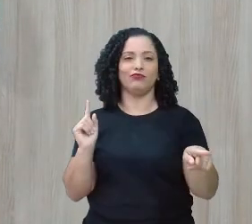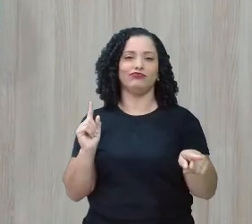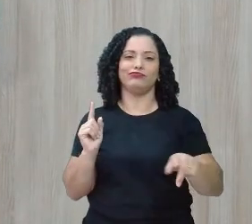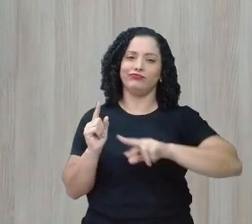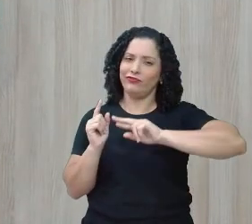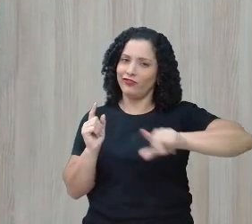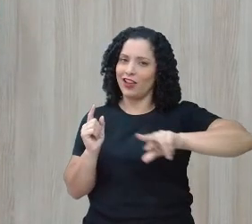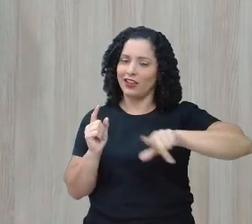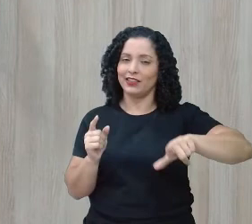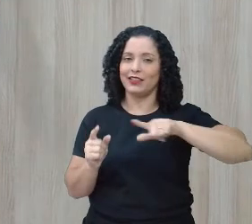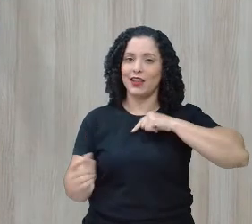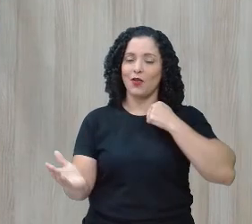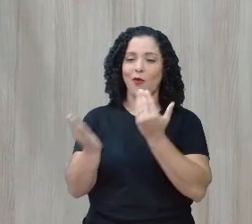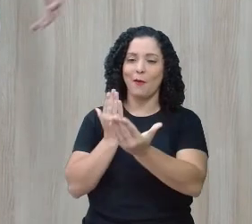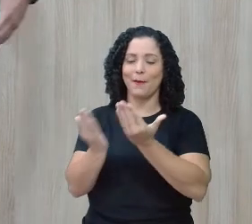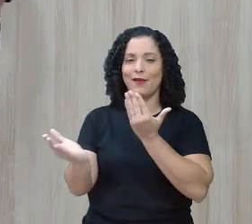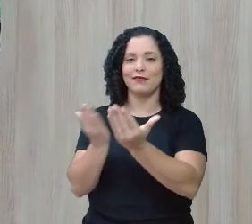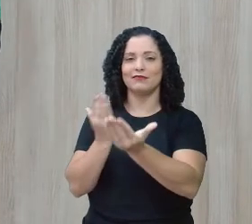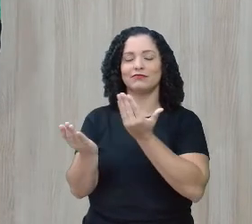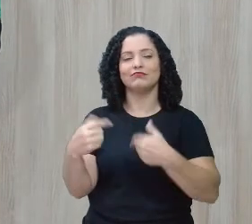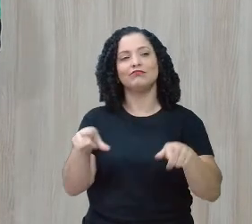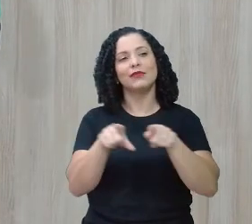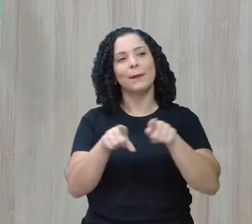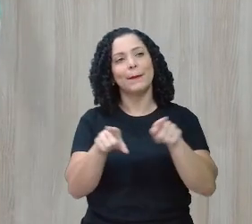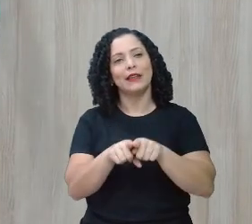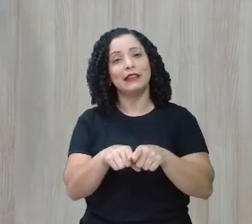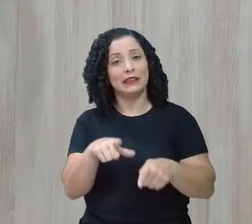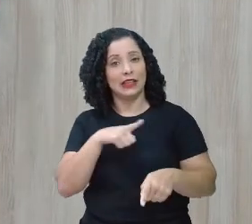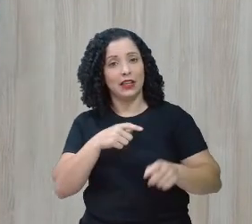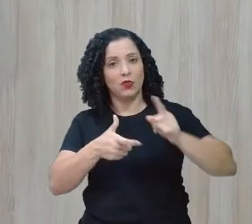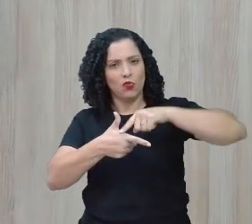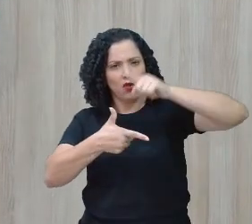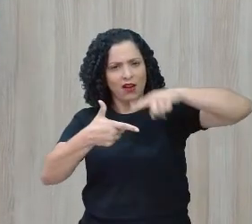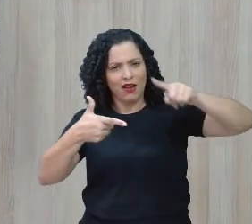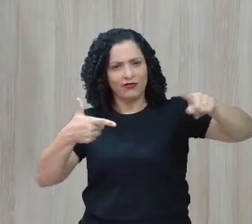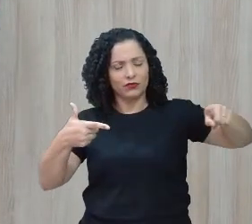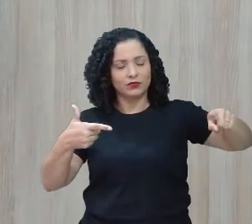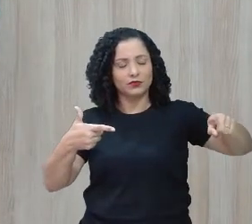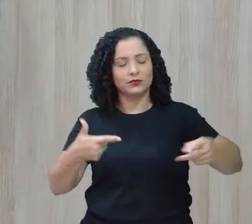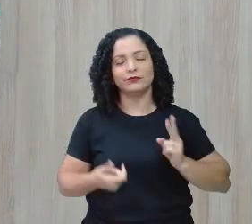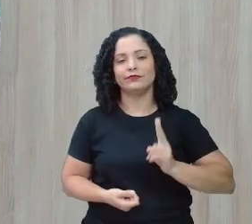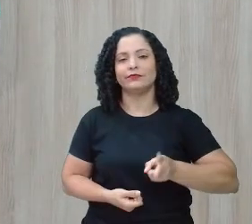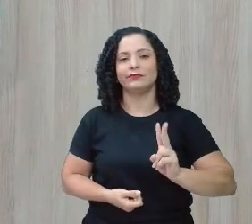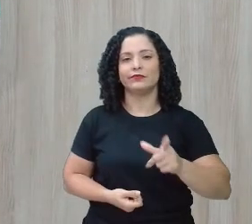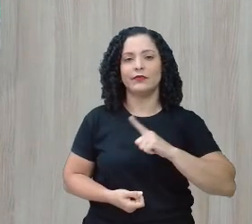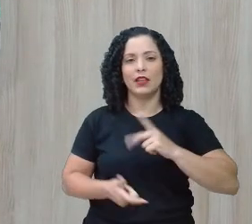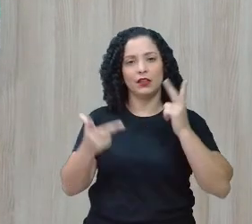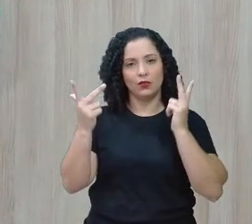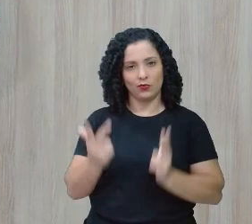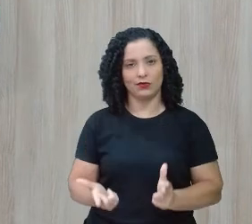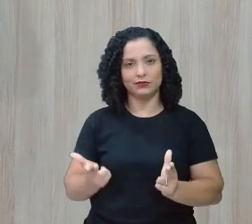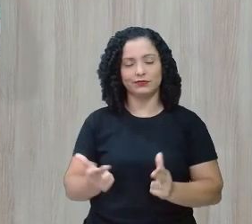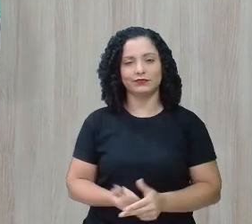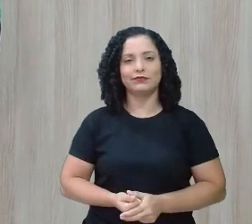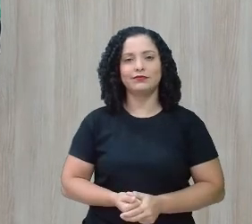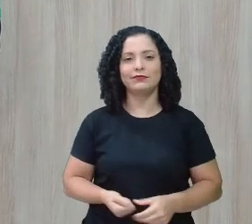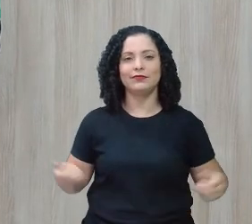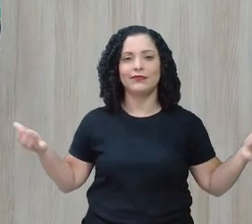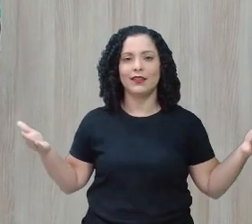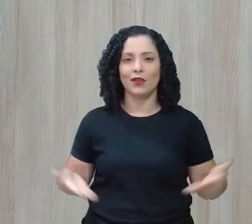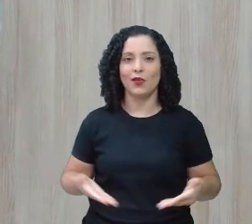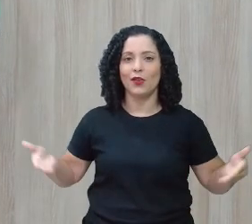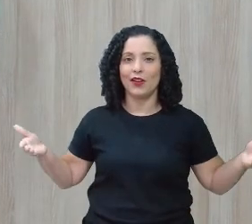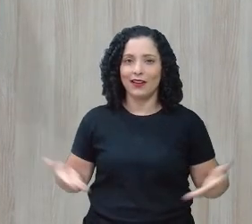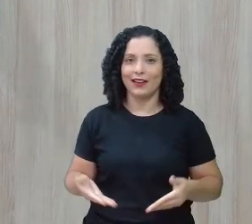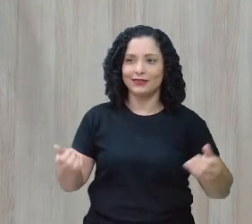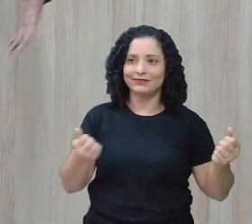tem o método da comparação, temos também o método gráfico, que dá aí na mesma coisa, tá bom? Então eu vou passar a palavrinha